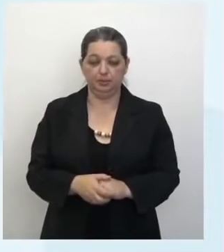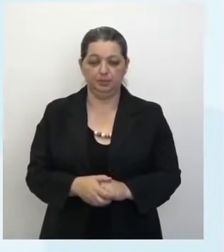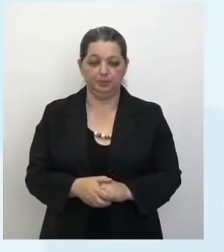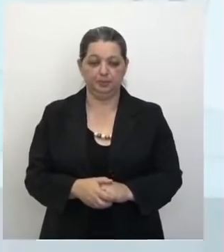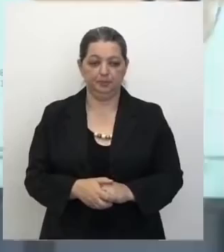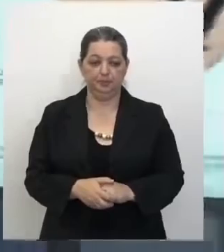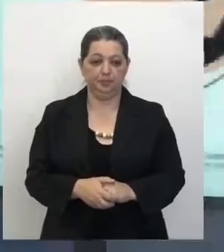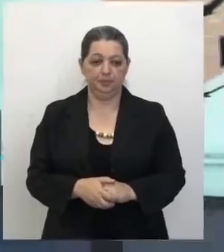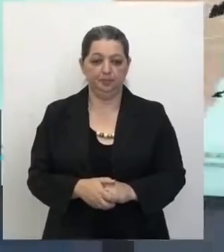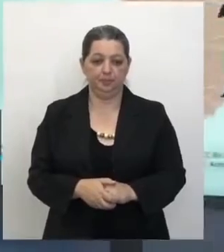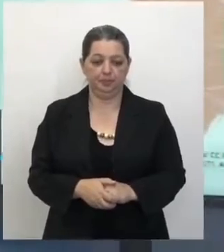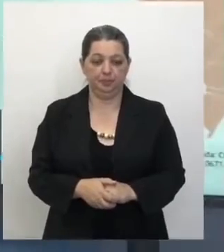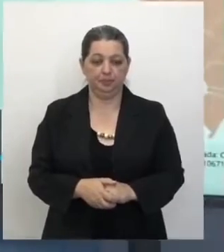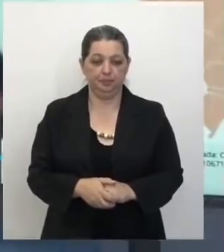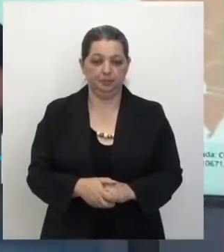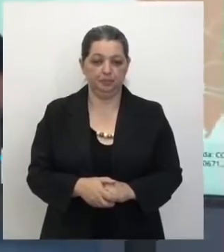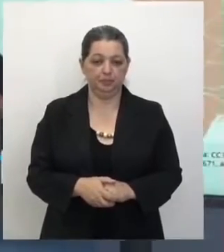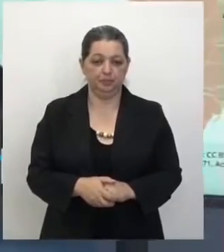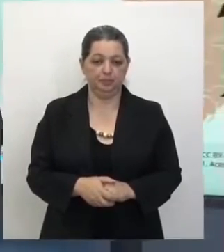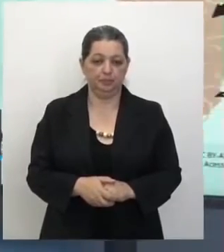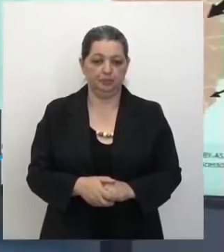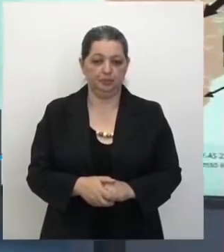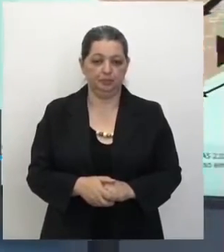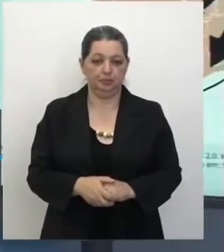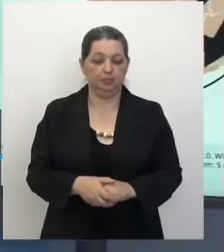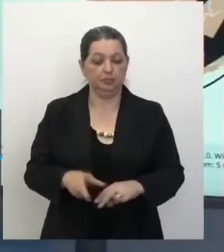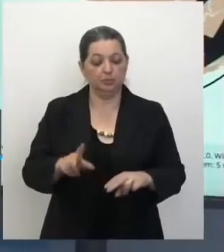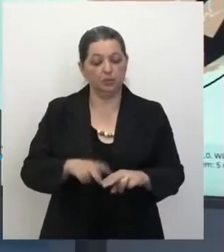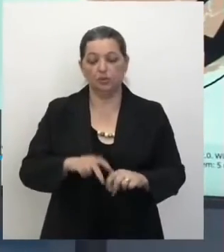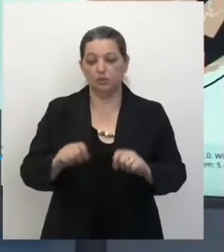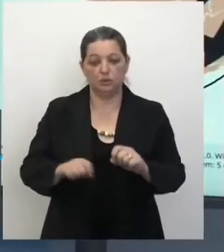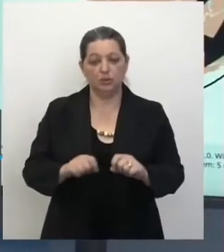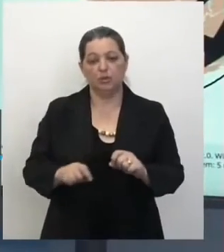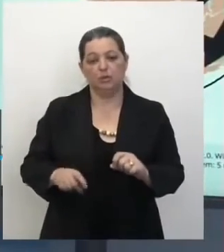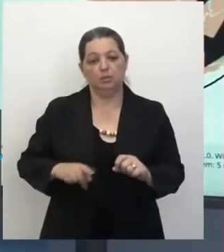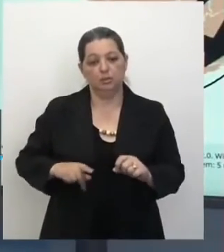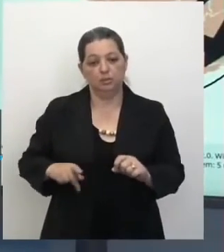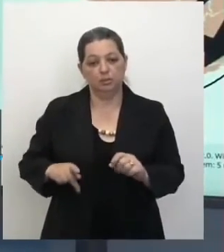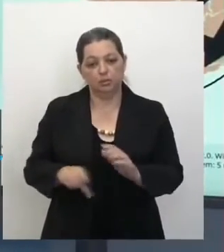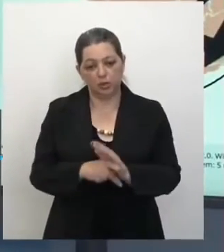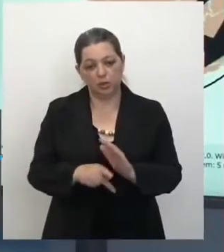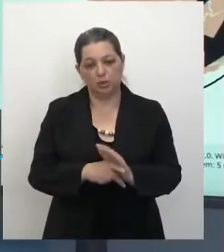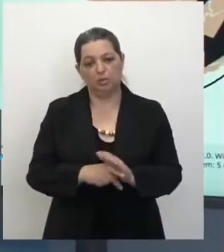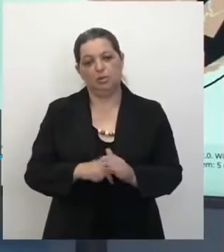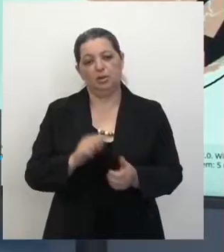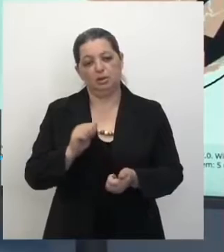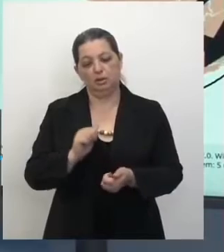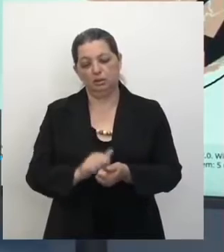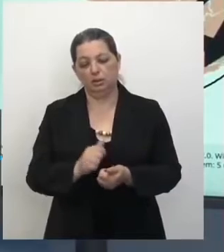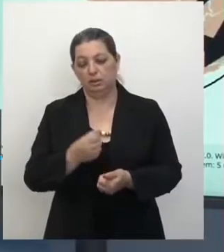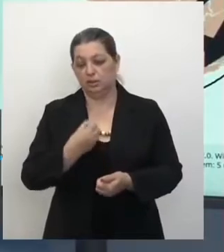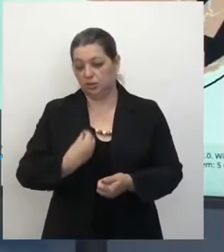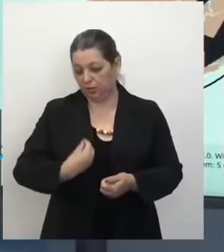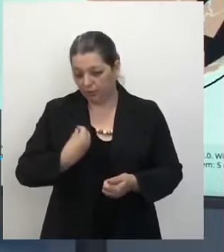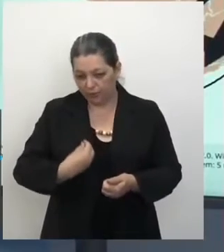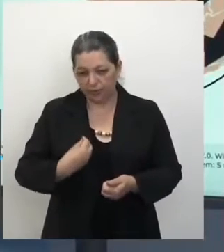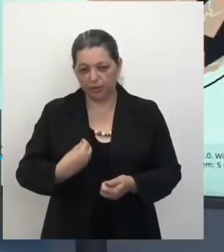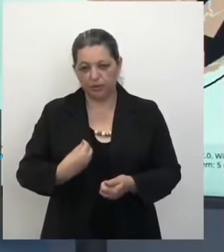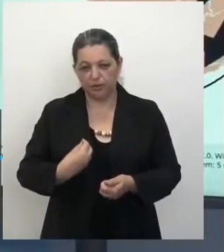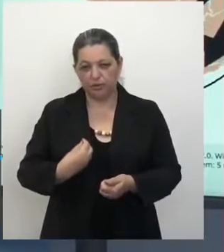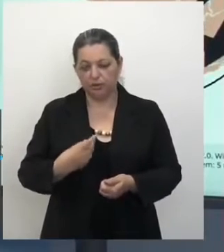questão aí, né, de morar, né, de qualidade de vida, mas não numa questão mais econômica, mas